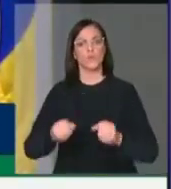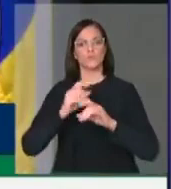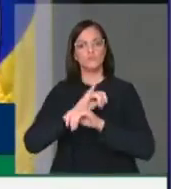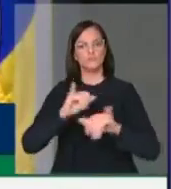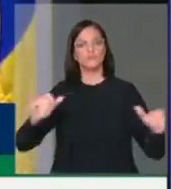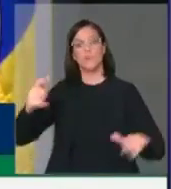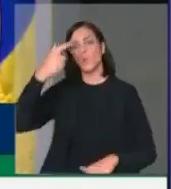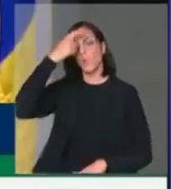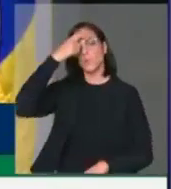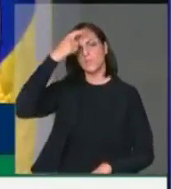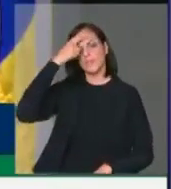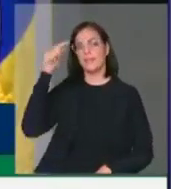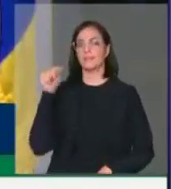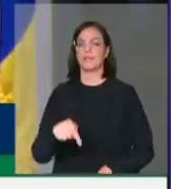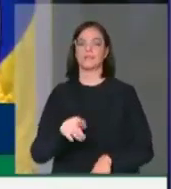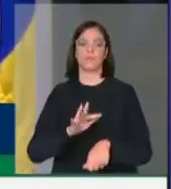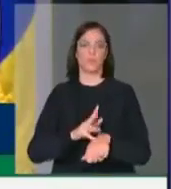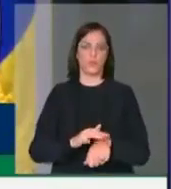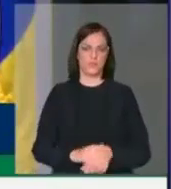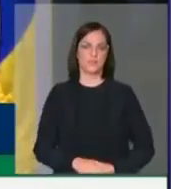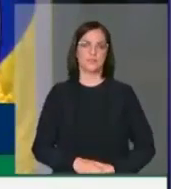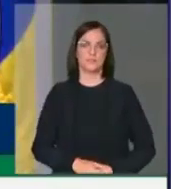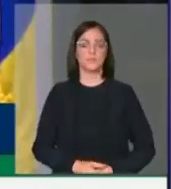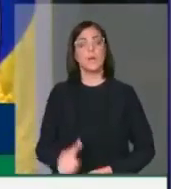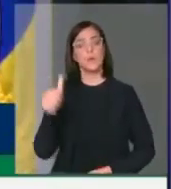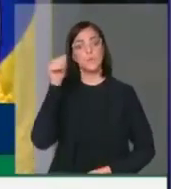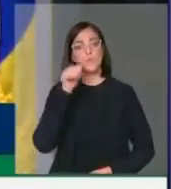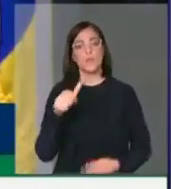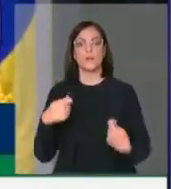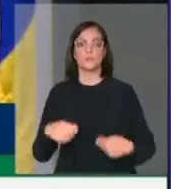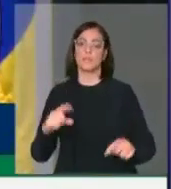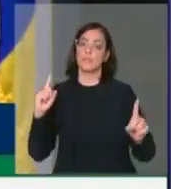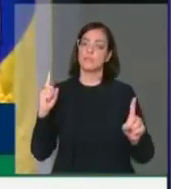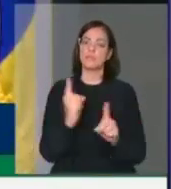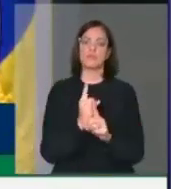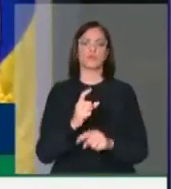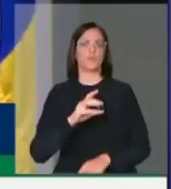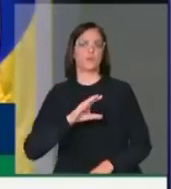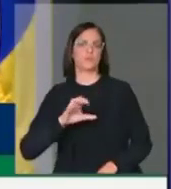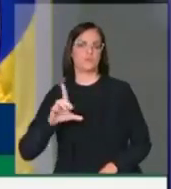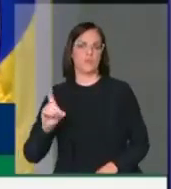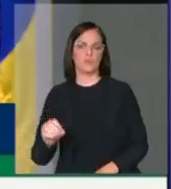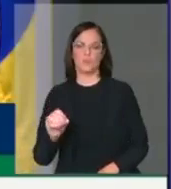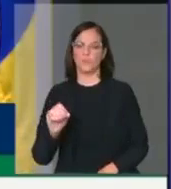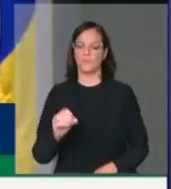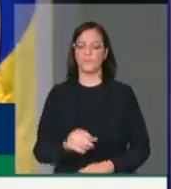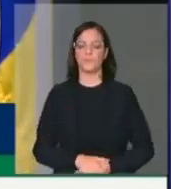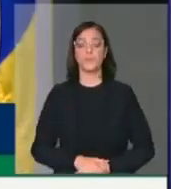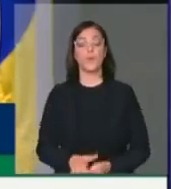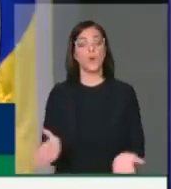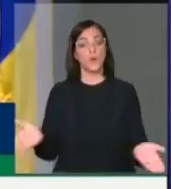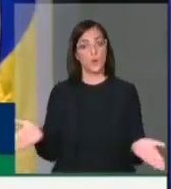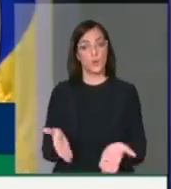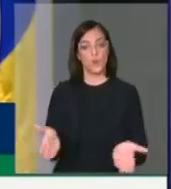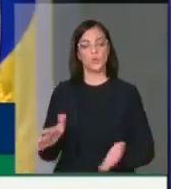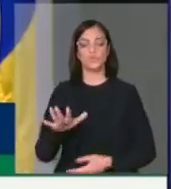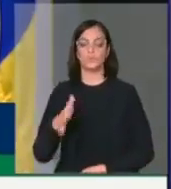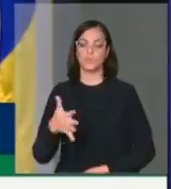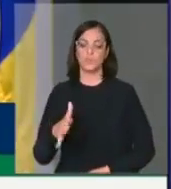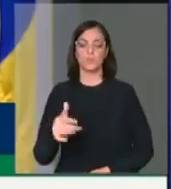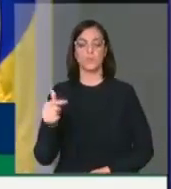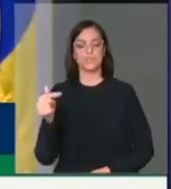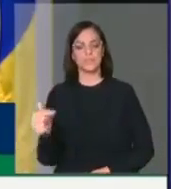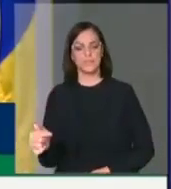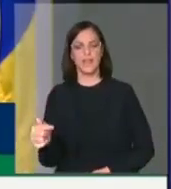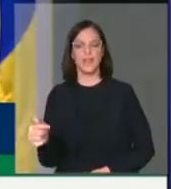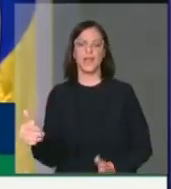sobre a doença e permitir que as mulheres tenham acesso ao diagnóstico precoce. A doença leva hoje, em média, 7